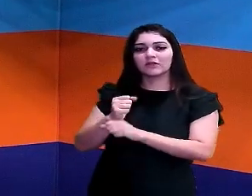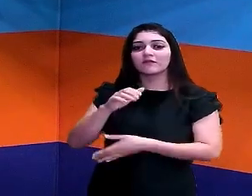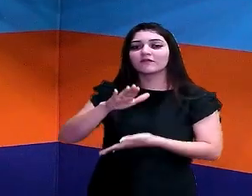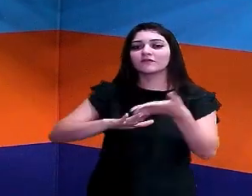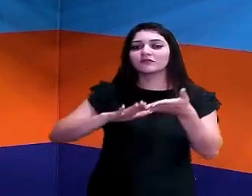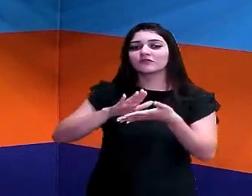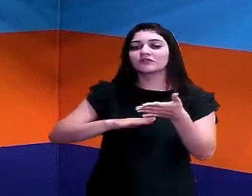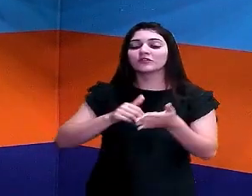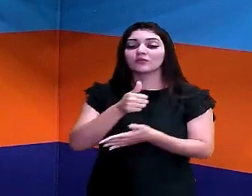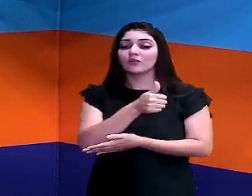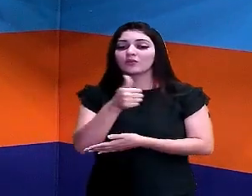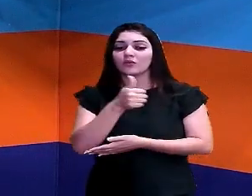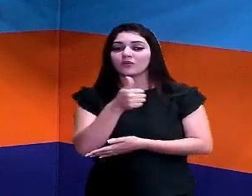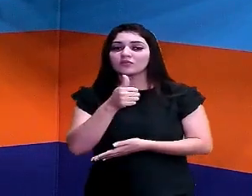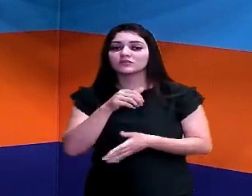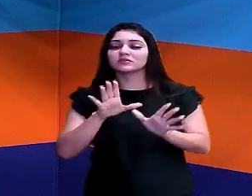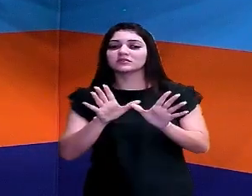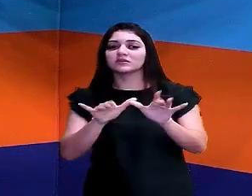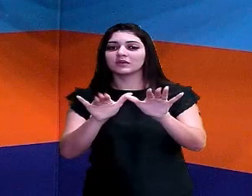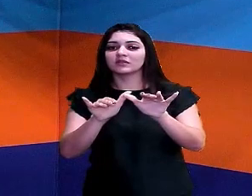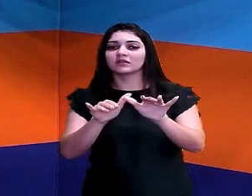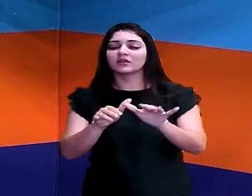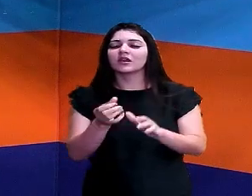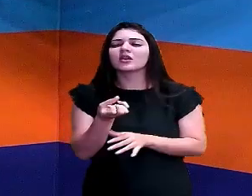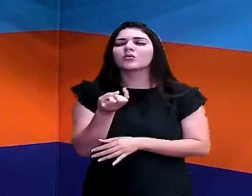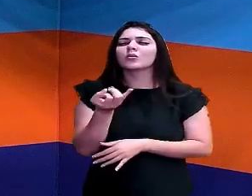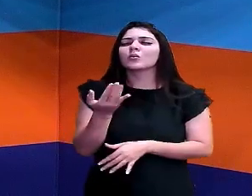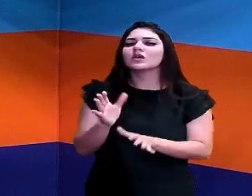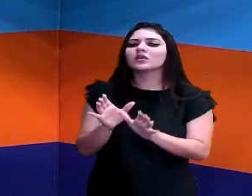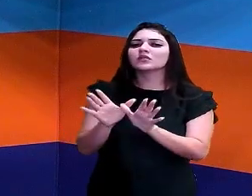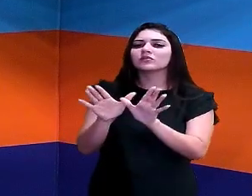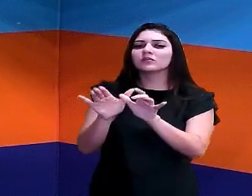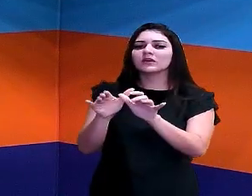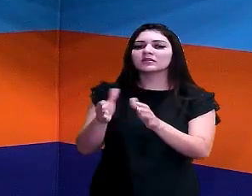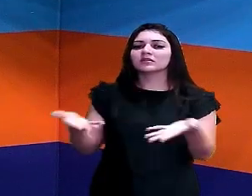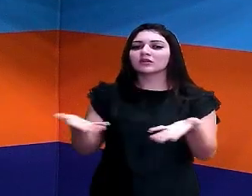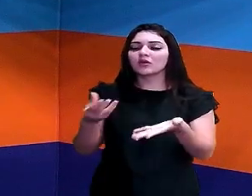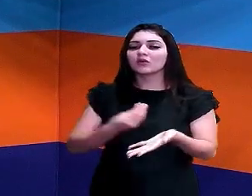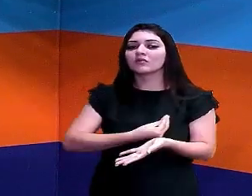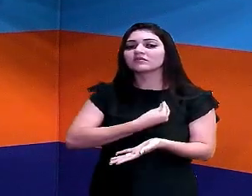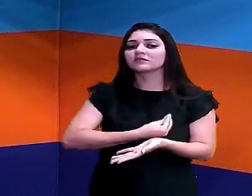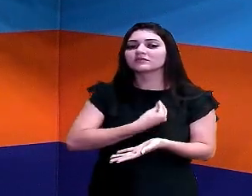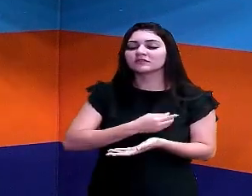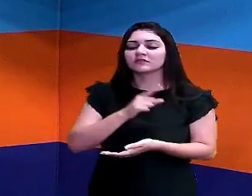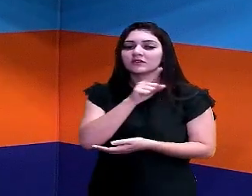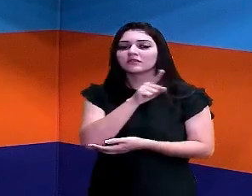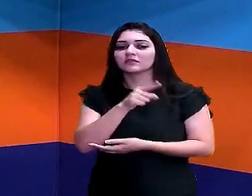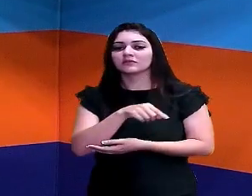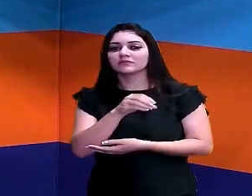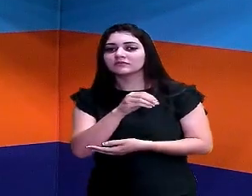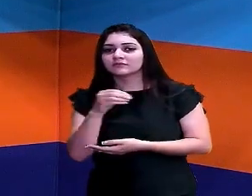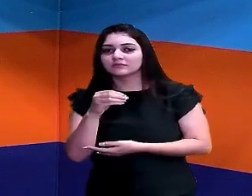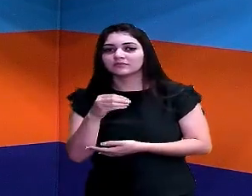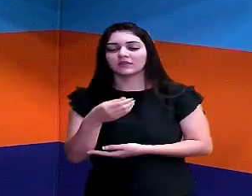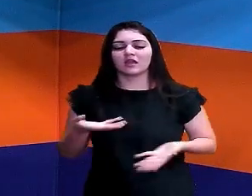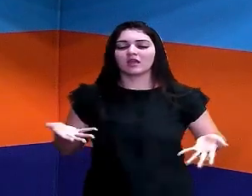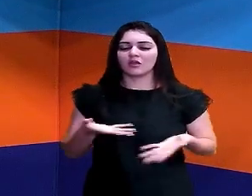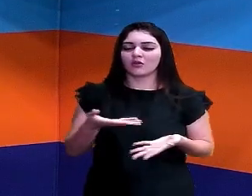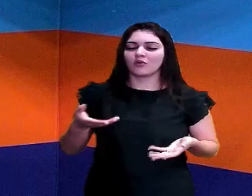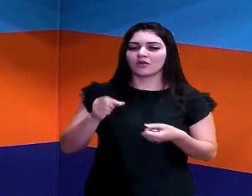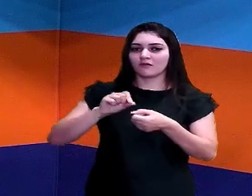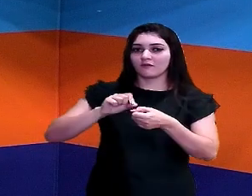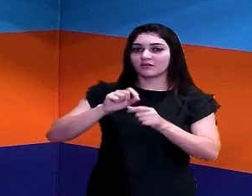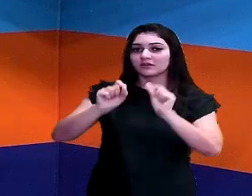11 pássaros. E quantos pássaros ficaram? Para eu saber quantos pássaros ficaram, eu vou agora